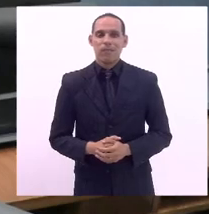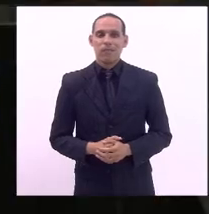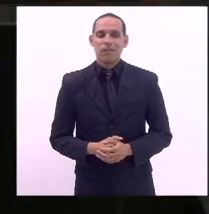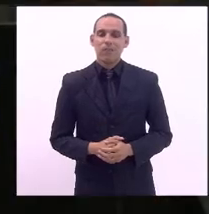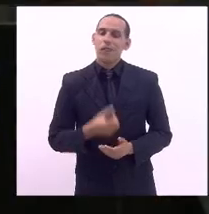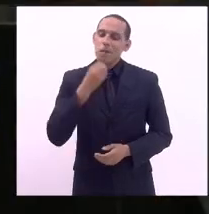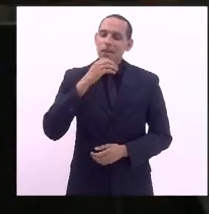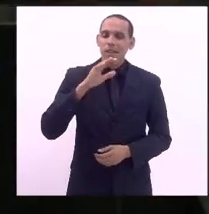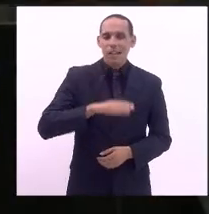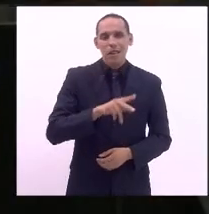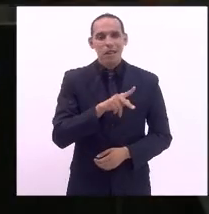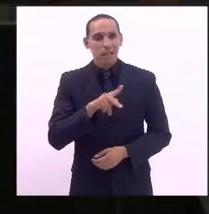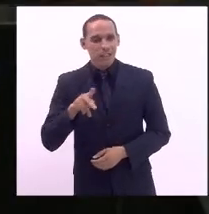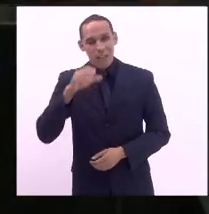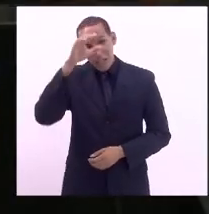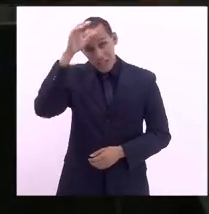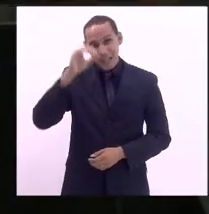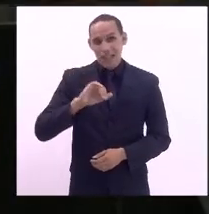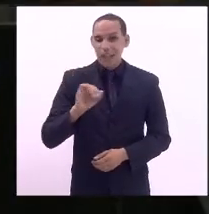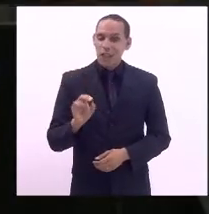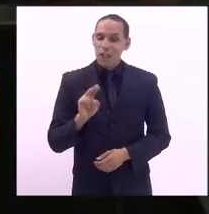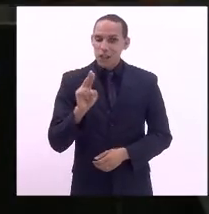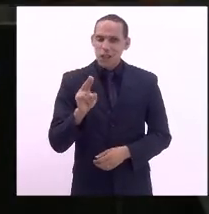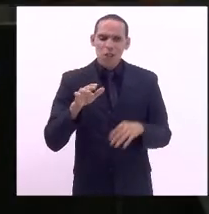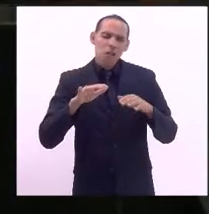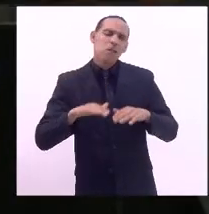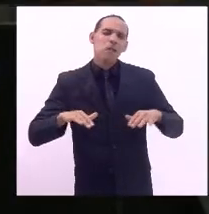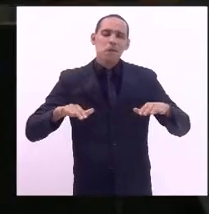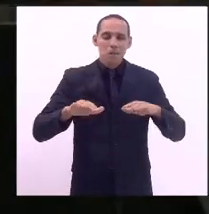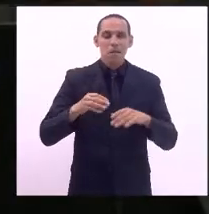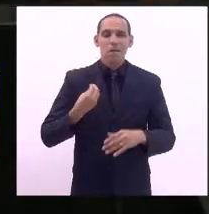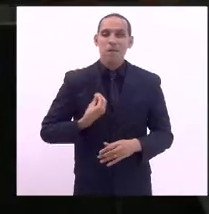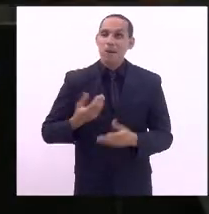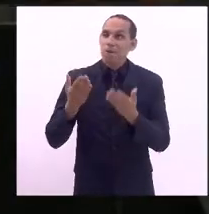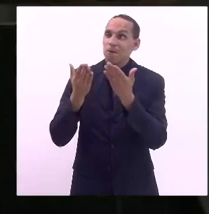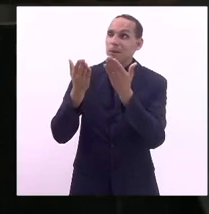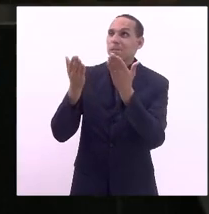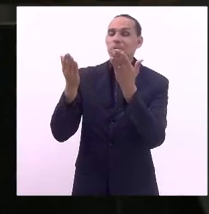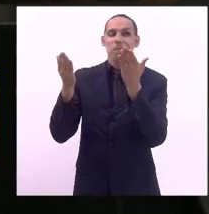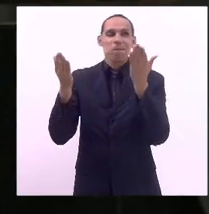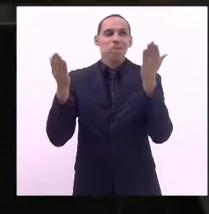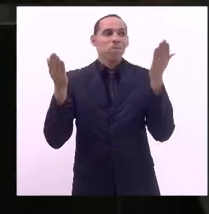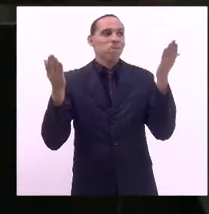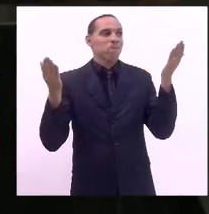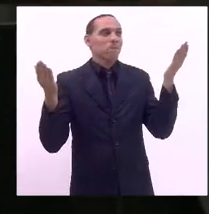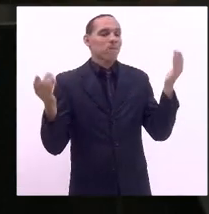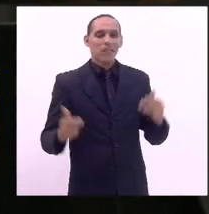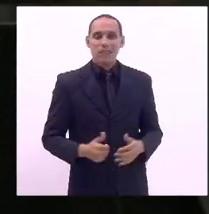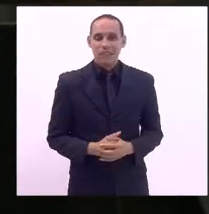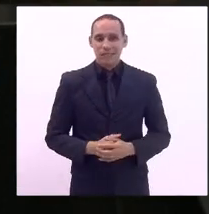Boa tarde, presidente Aju. Boa tarde a todos que aqui se encontram nas galerias.